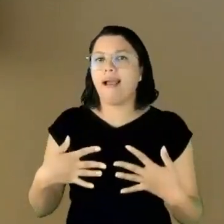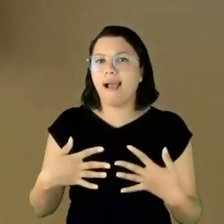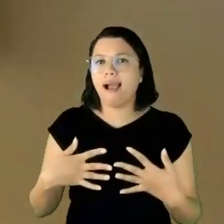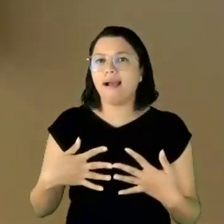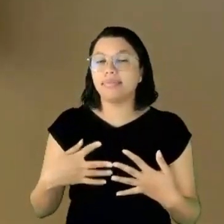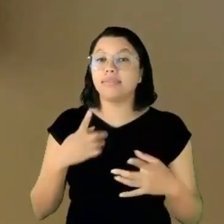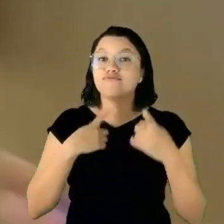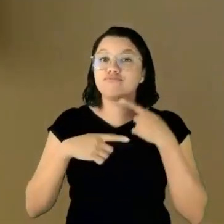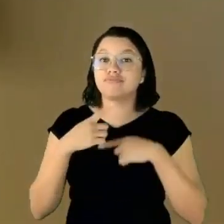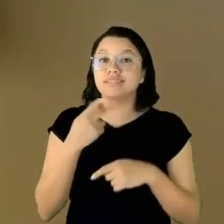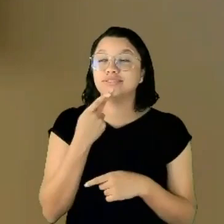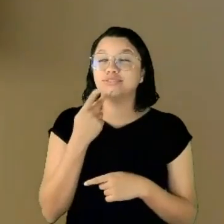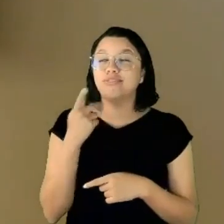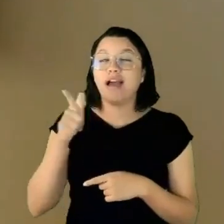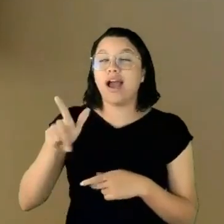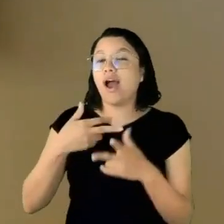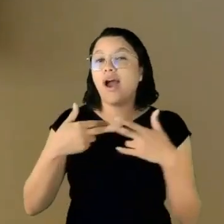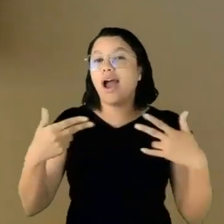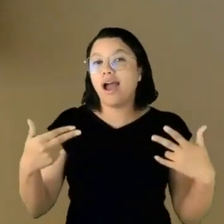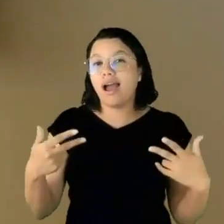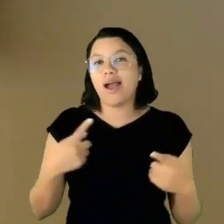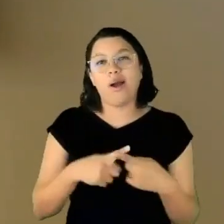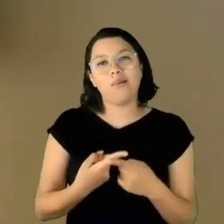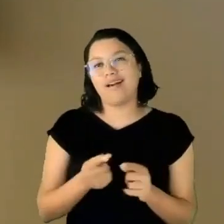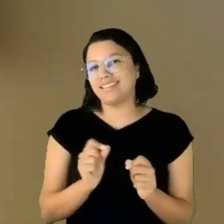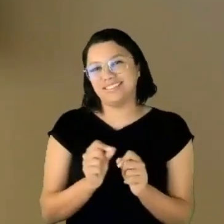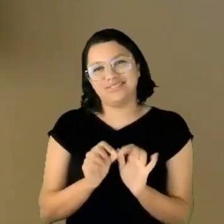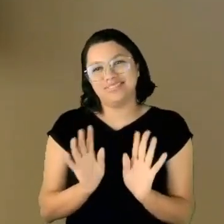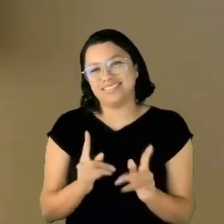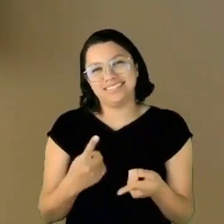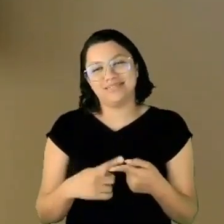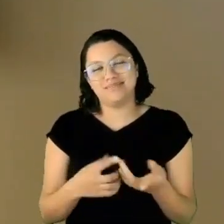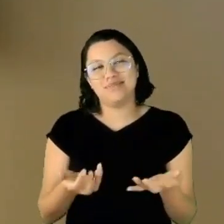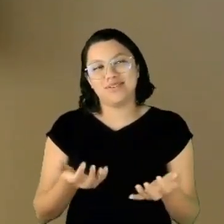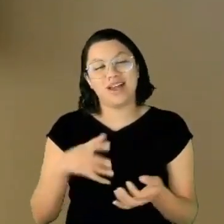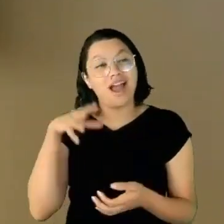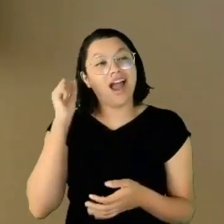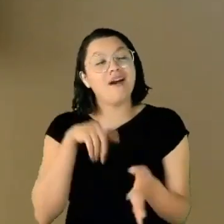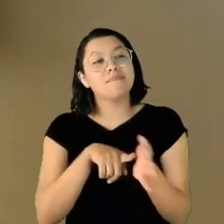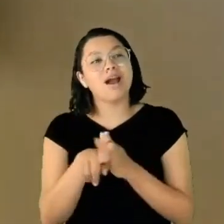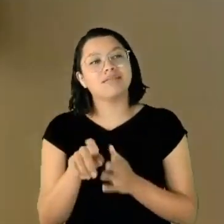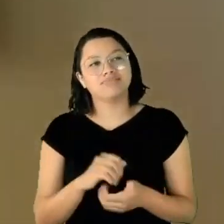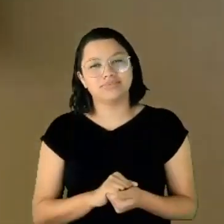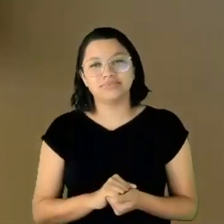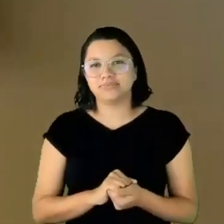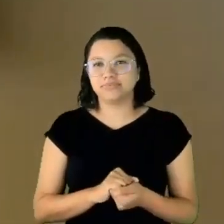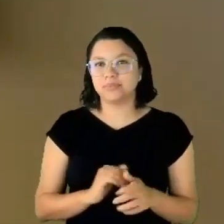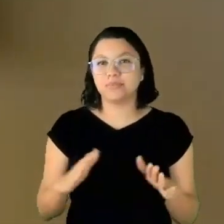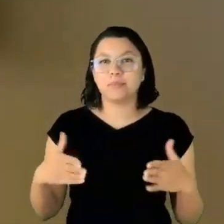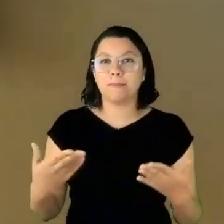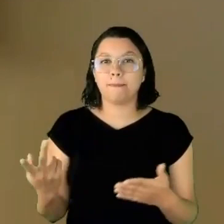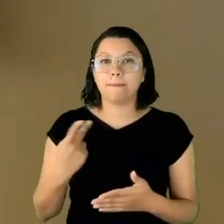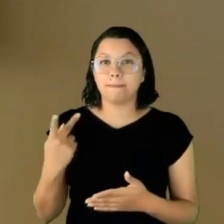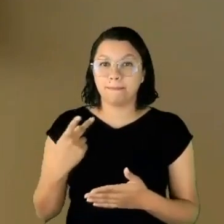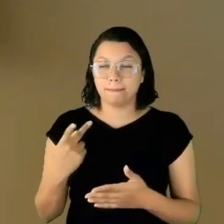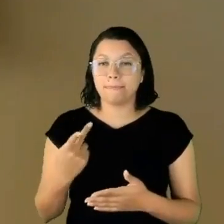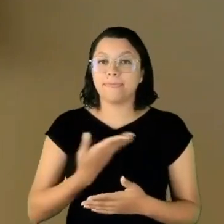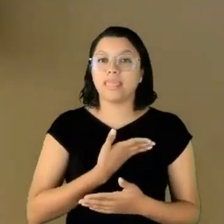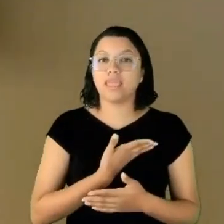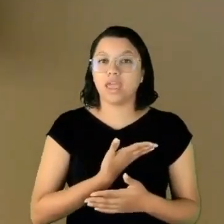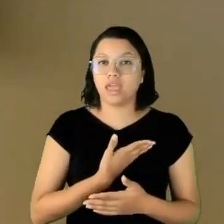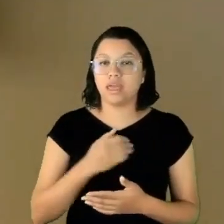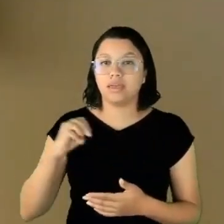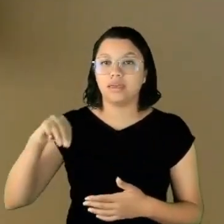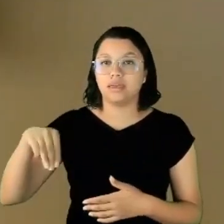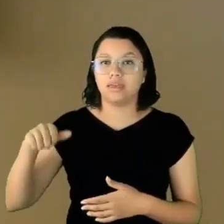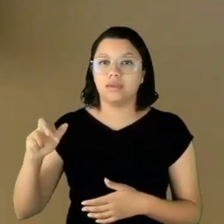até dá vontade de falar muitas outras coisas mas eu não vou fazer isso porque eu quero passar logo as perguntas então a nossa querida